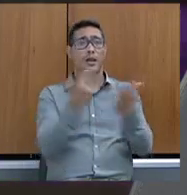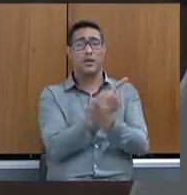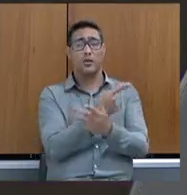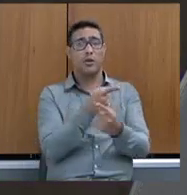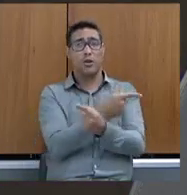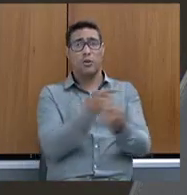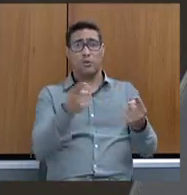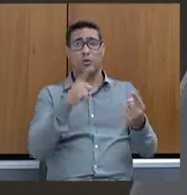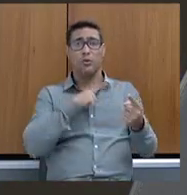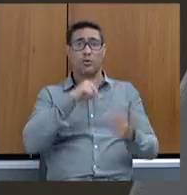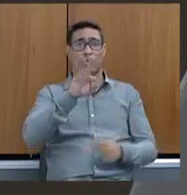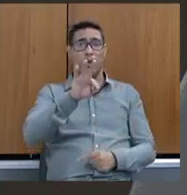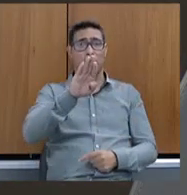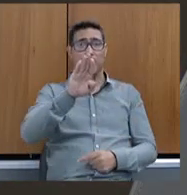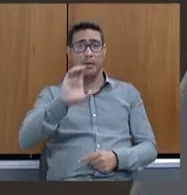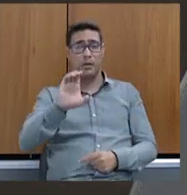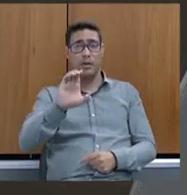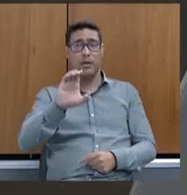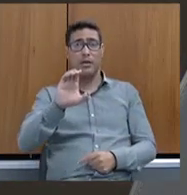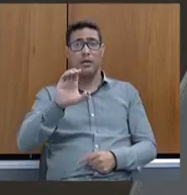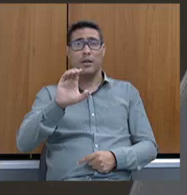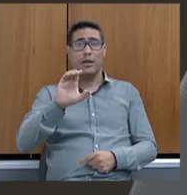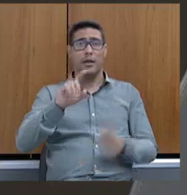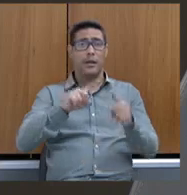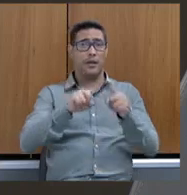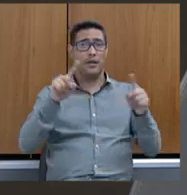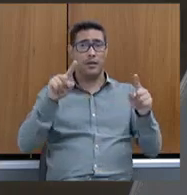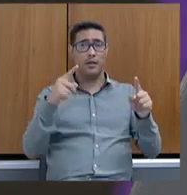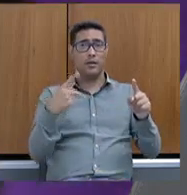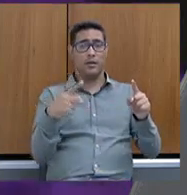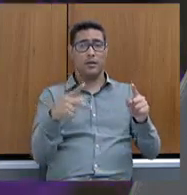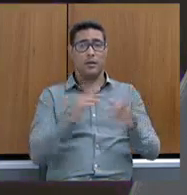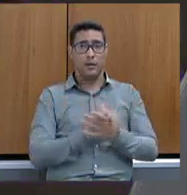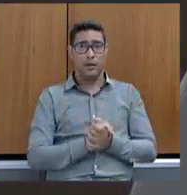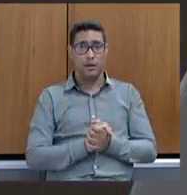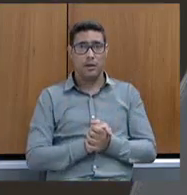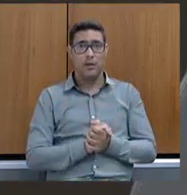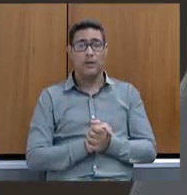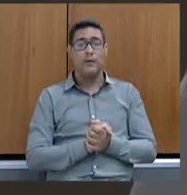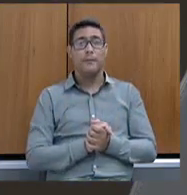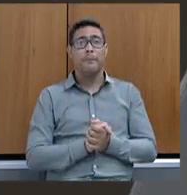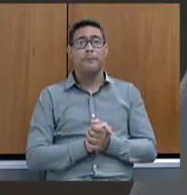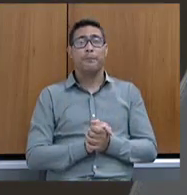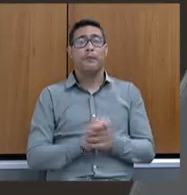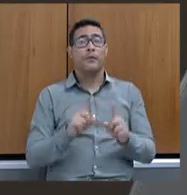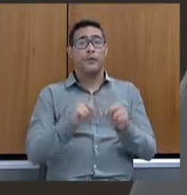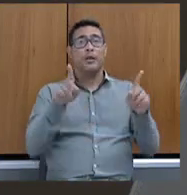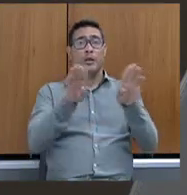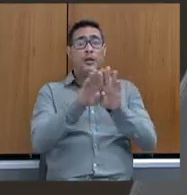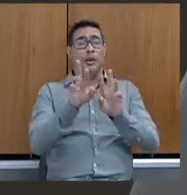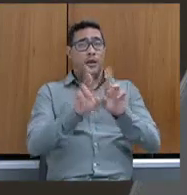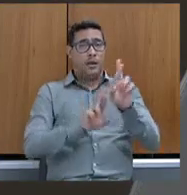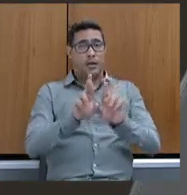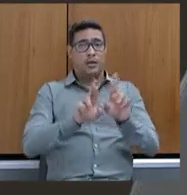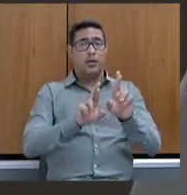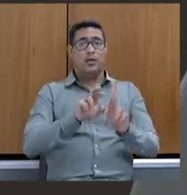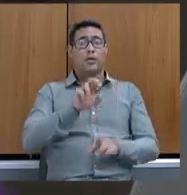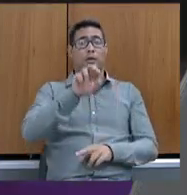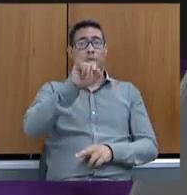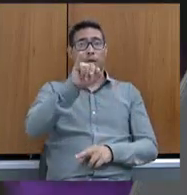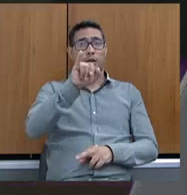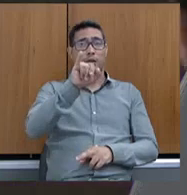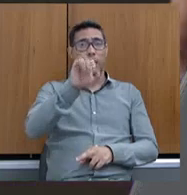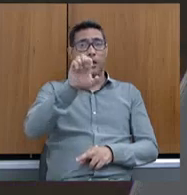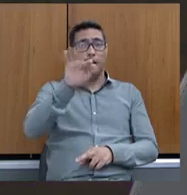né do TBC que nós chamamos é incluídas nele e por fim é com relação ao iefa né